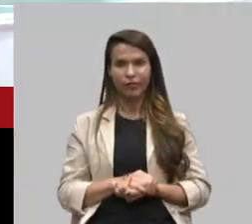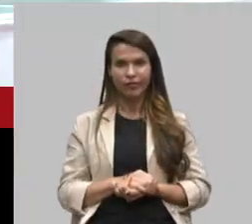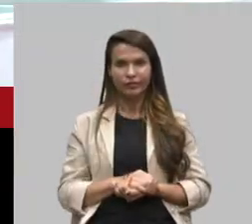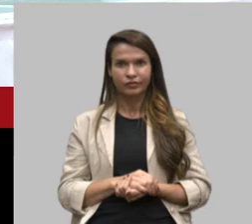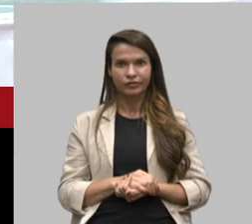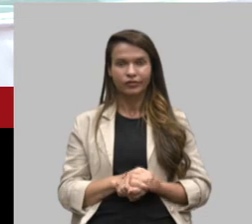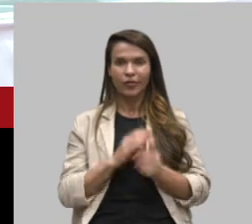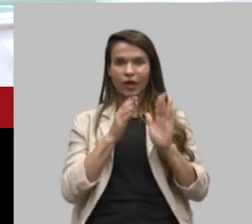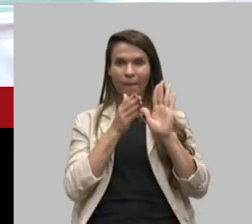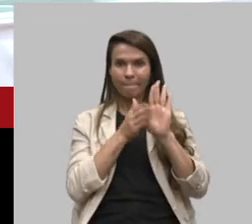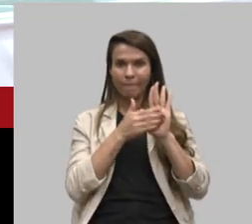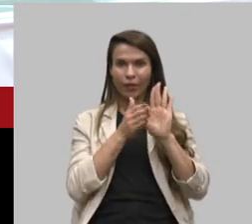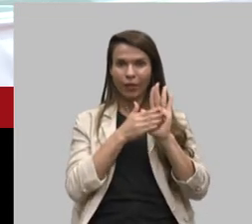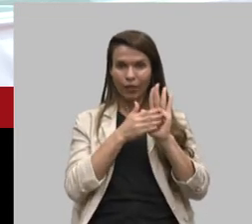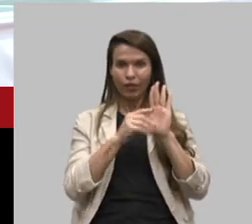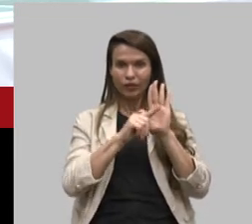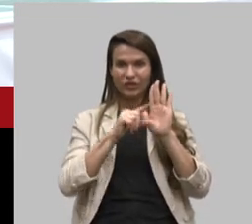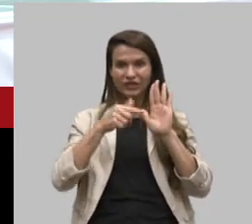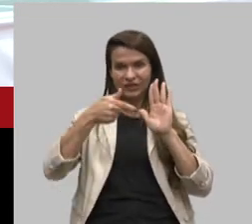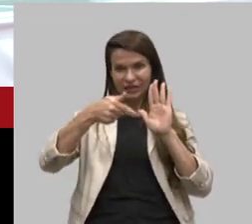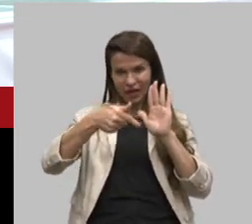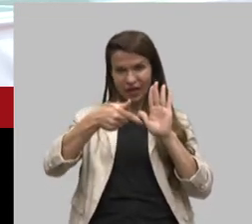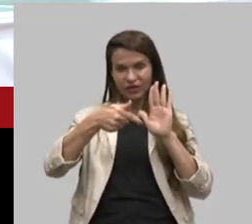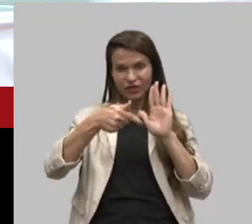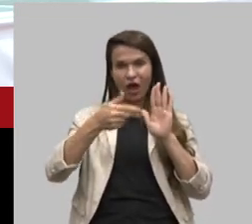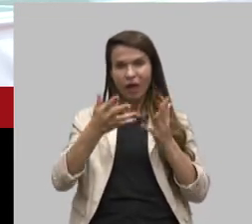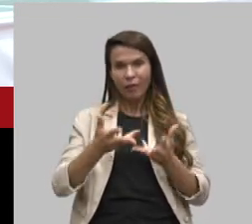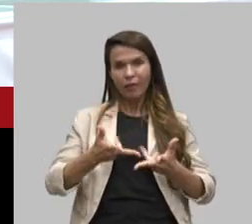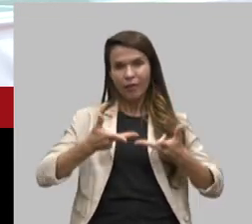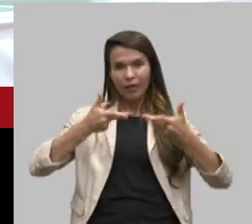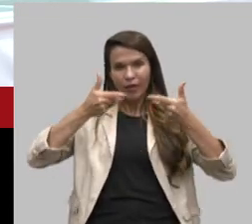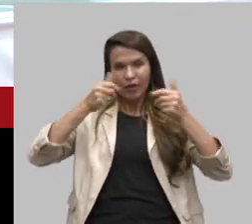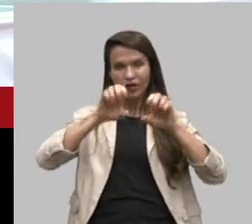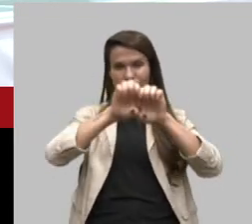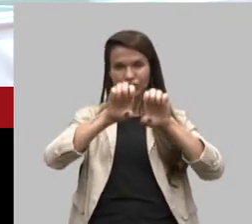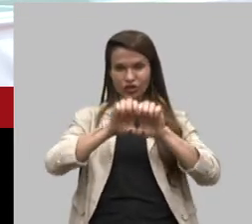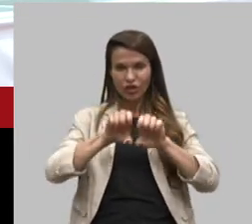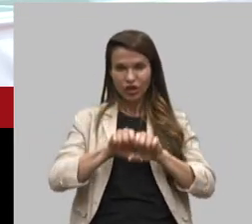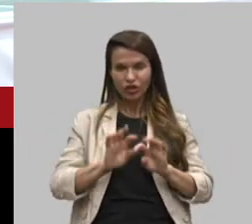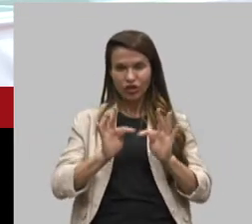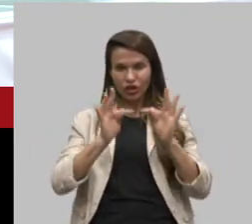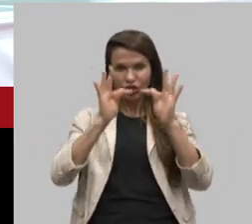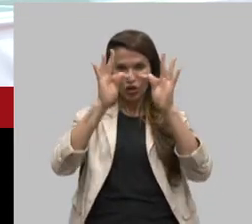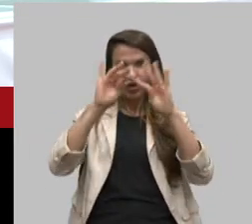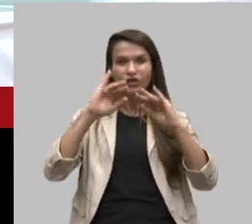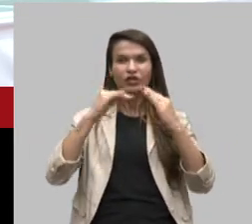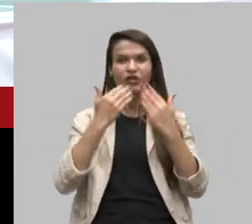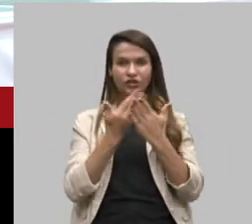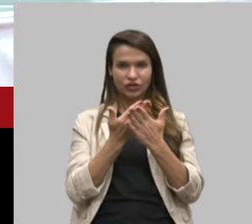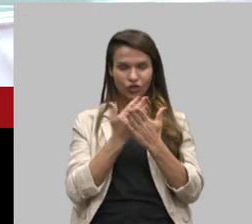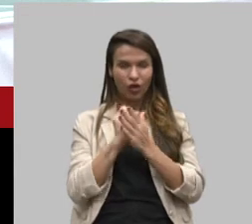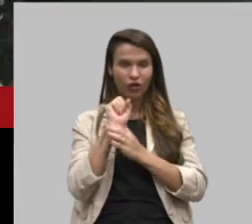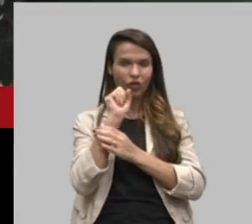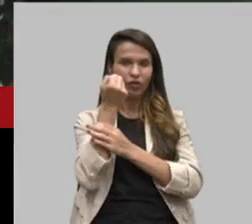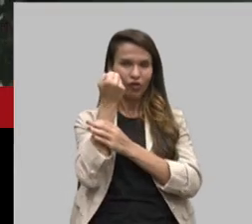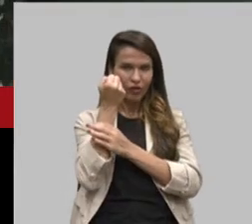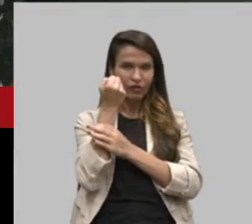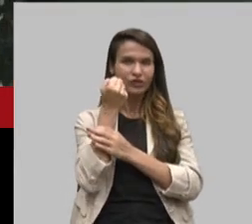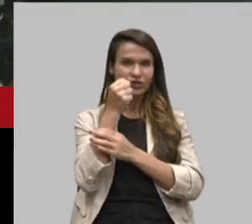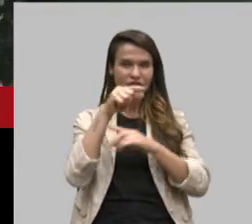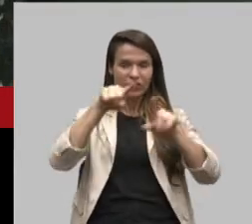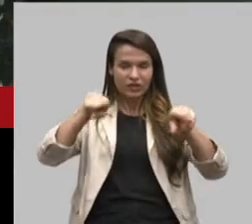proposta sete aprimoramento da estrutura tecnológica das escolas com garantias de sala de